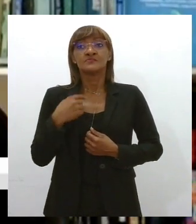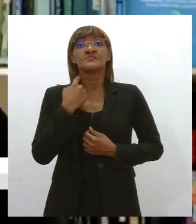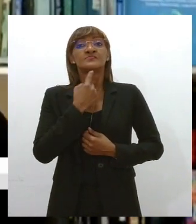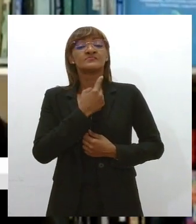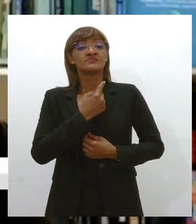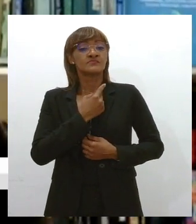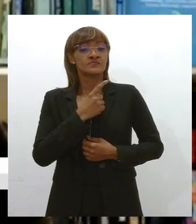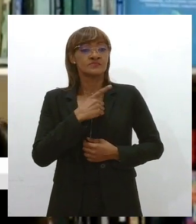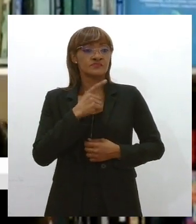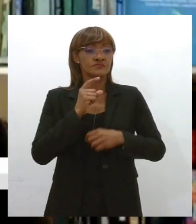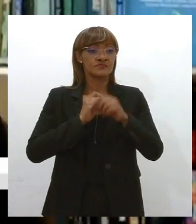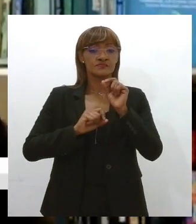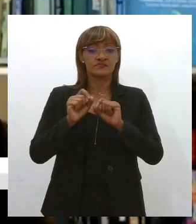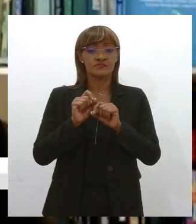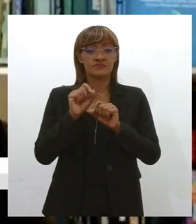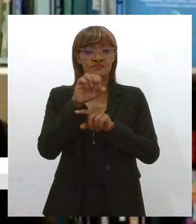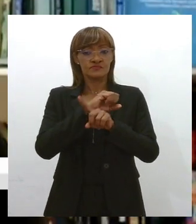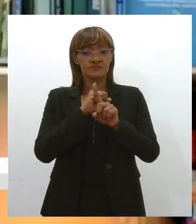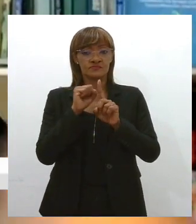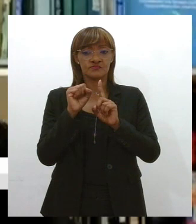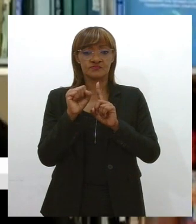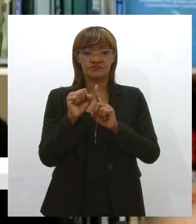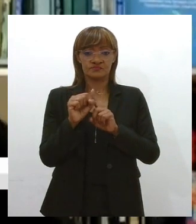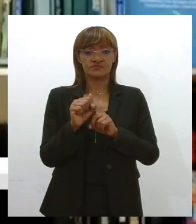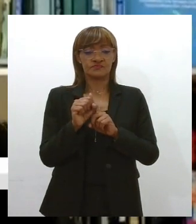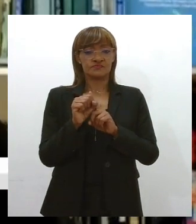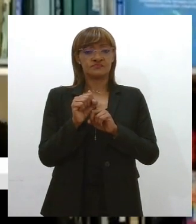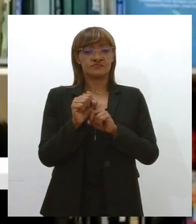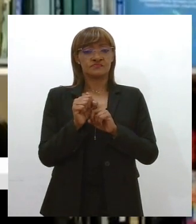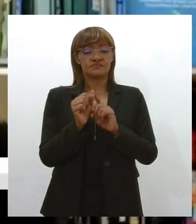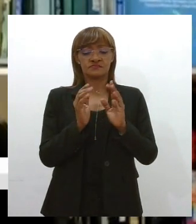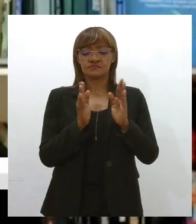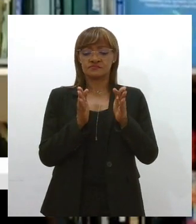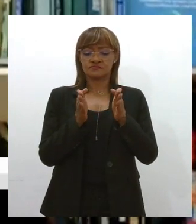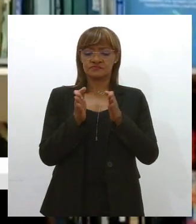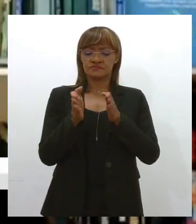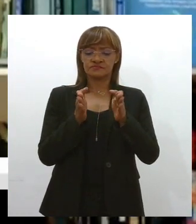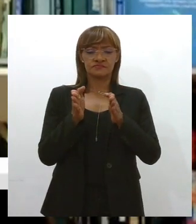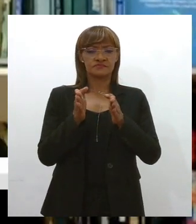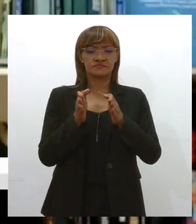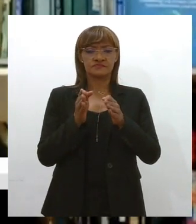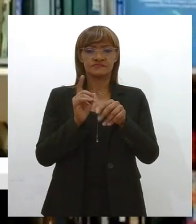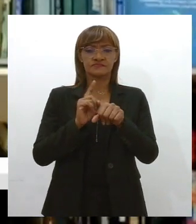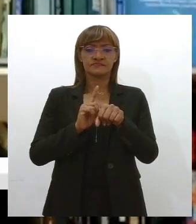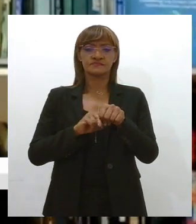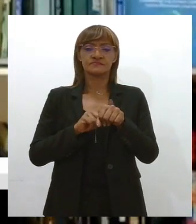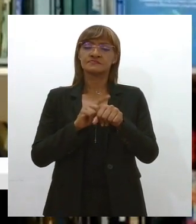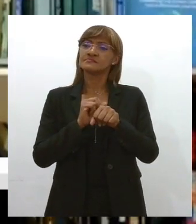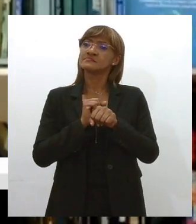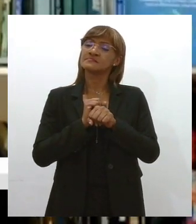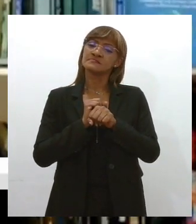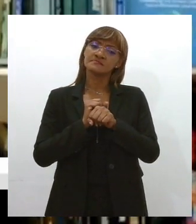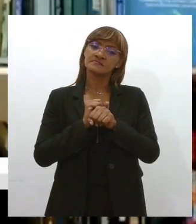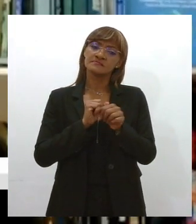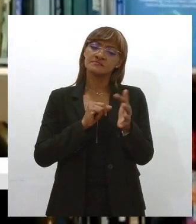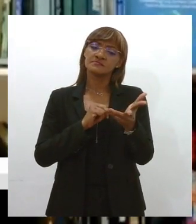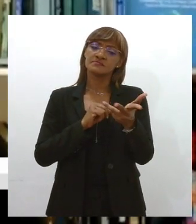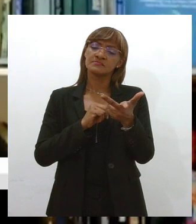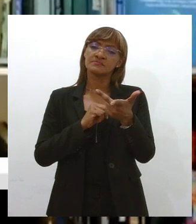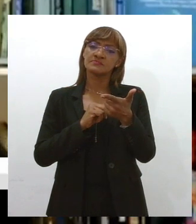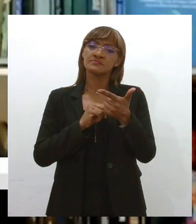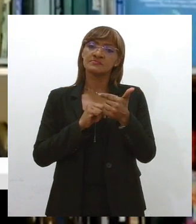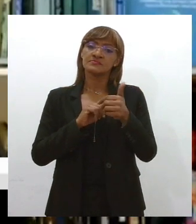enquanto sociedade, de marcar períodos de tempo, de marcar acontecimentos através de atos rituais. Então, como